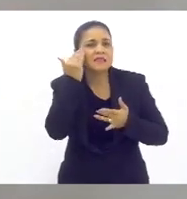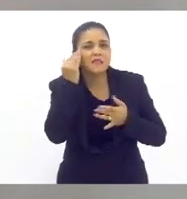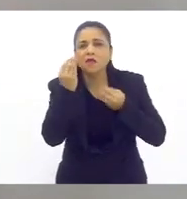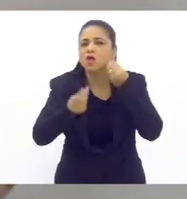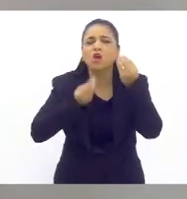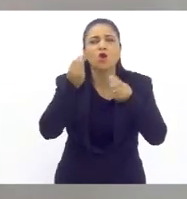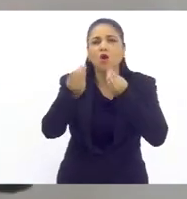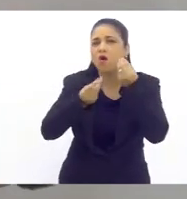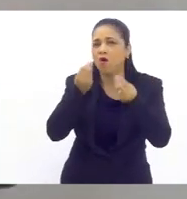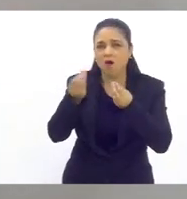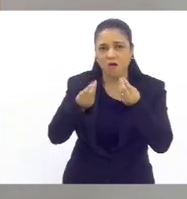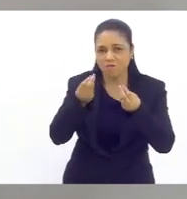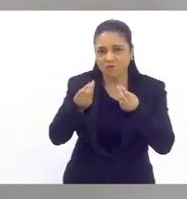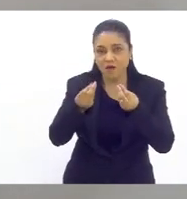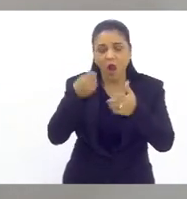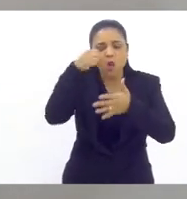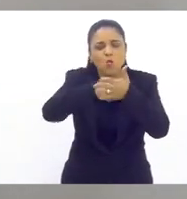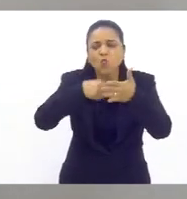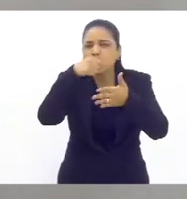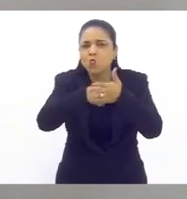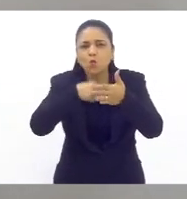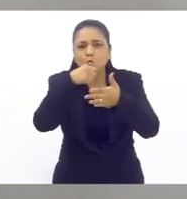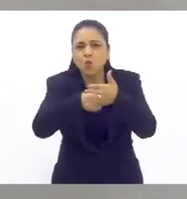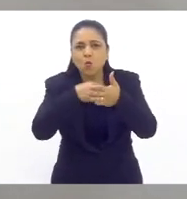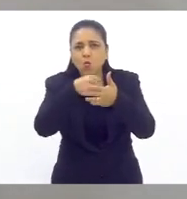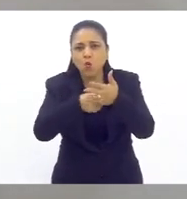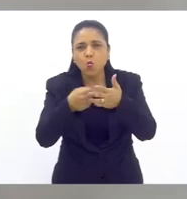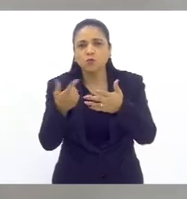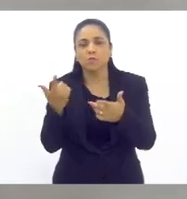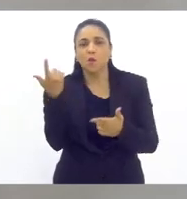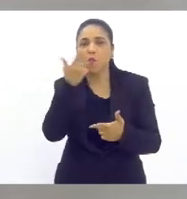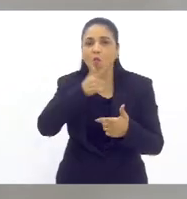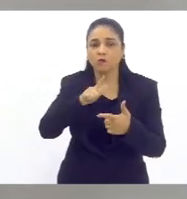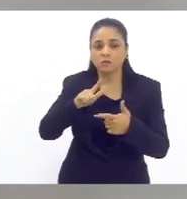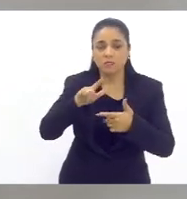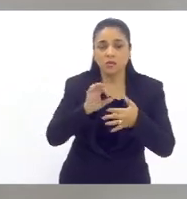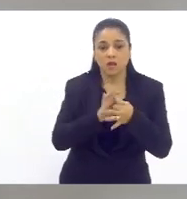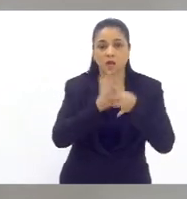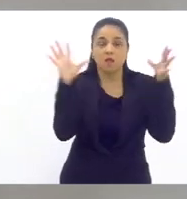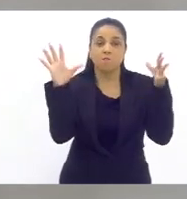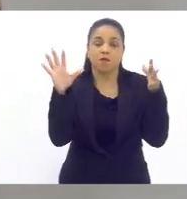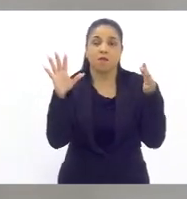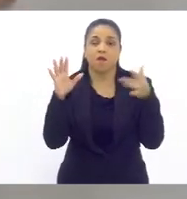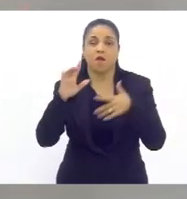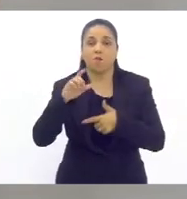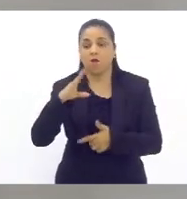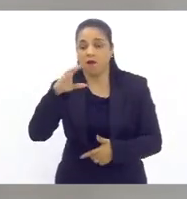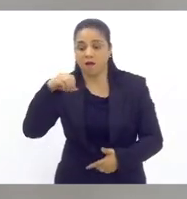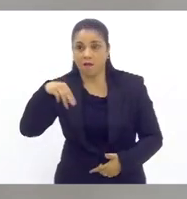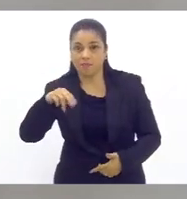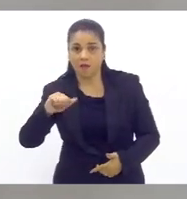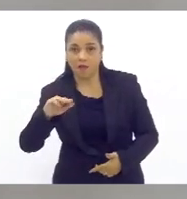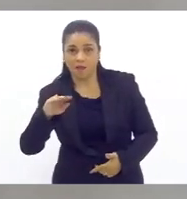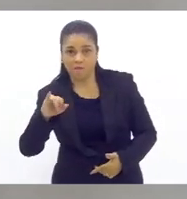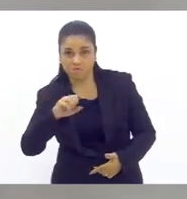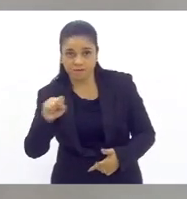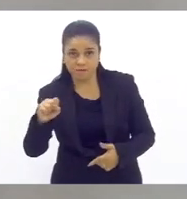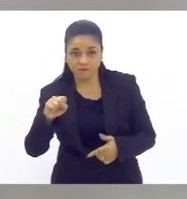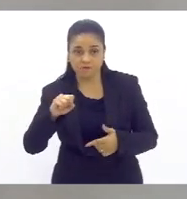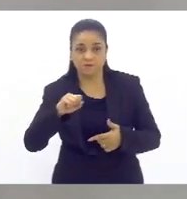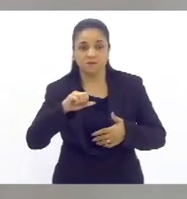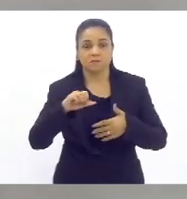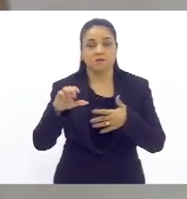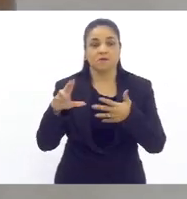né da Luta pelo acesso a canaps medicinal que é o que nos cabe no município e eu convido vocês a me ajudarem nesse processo